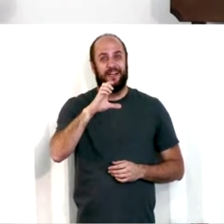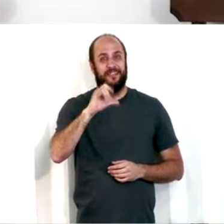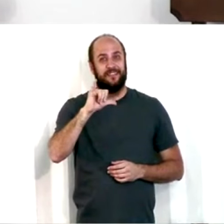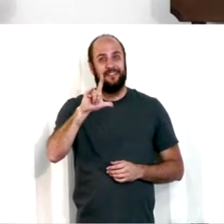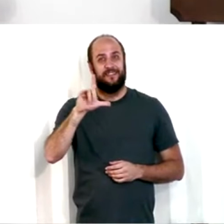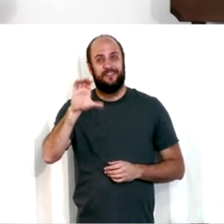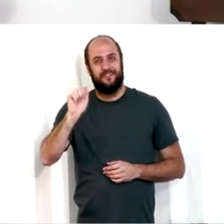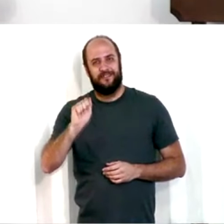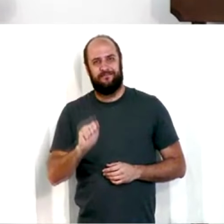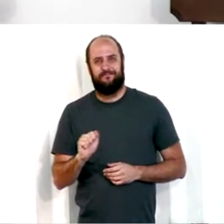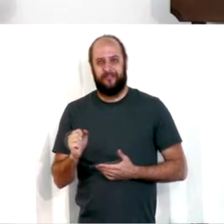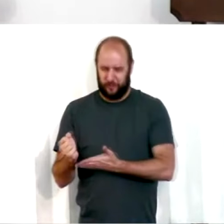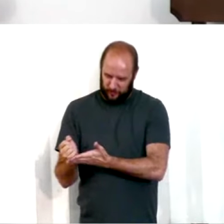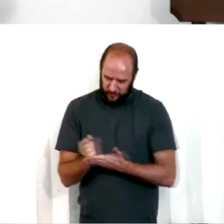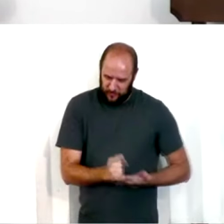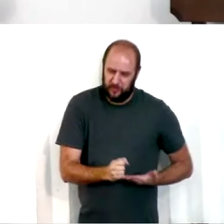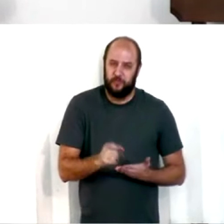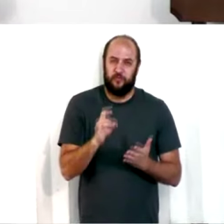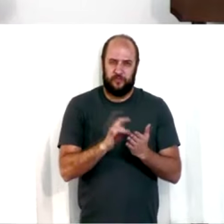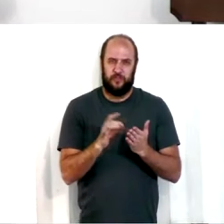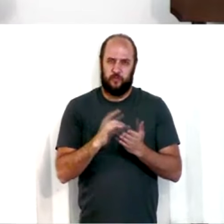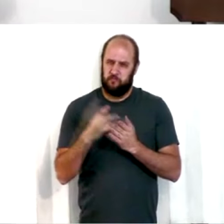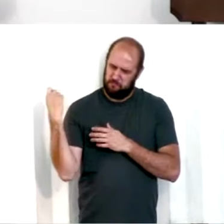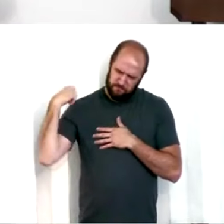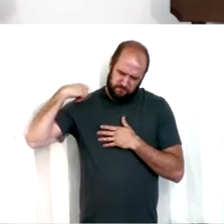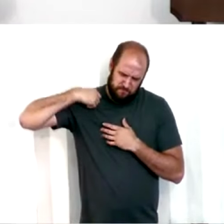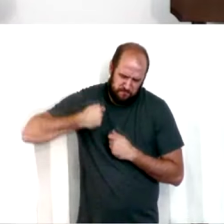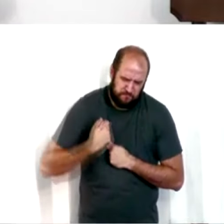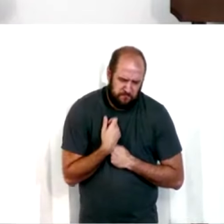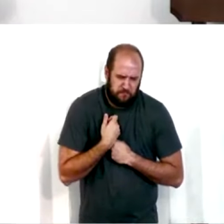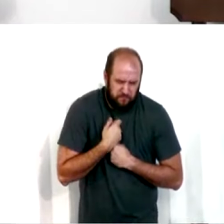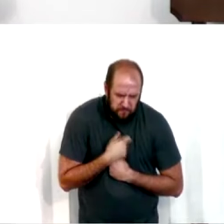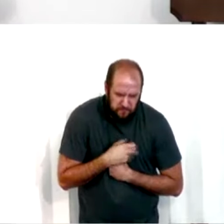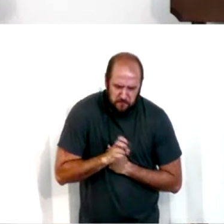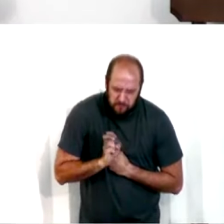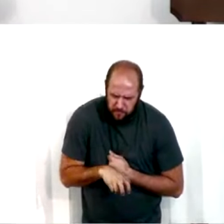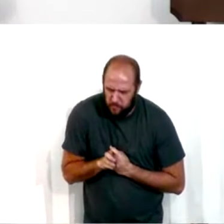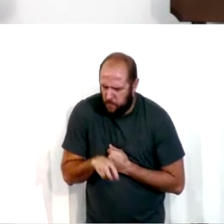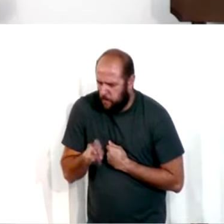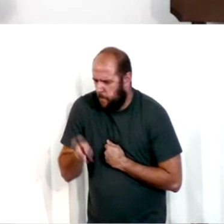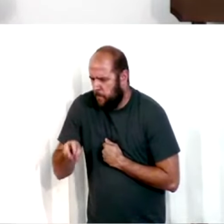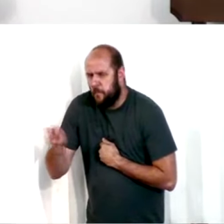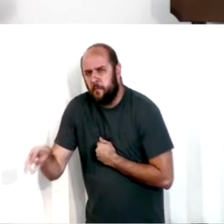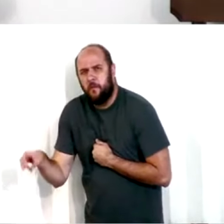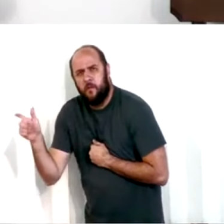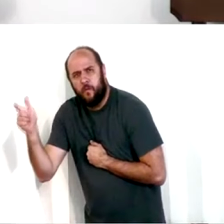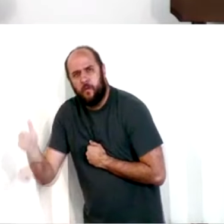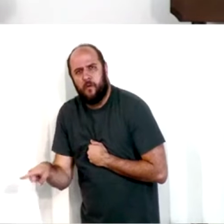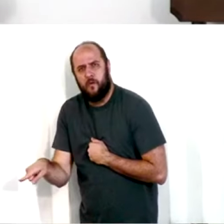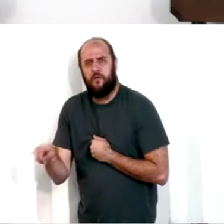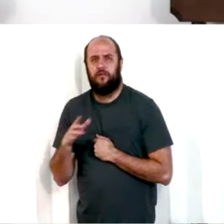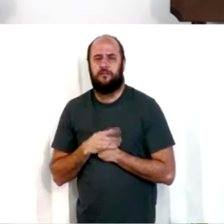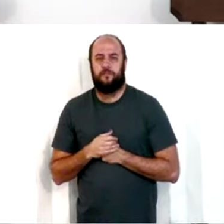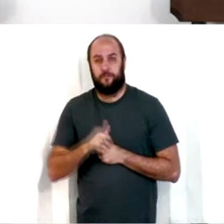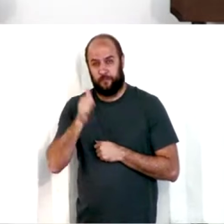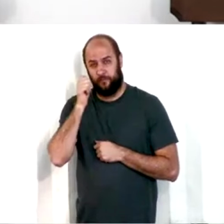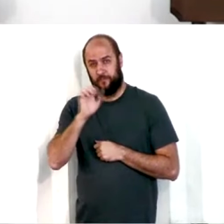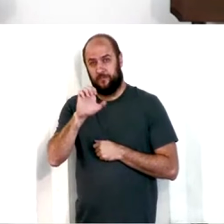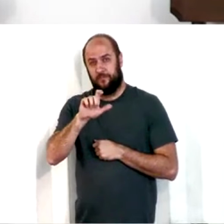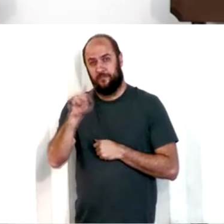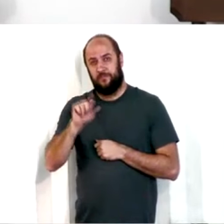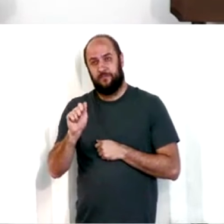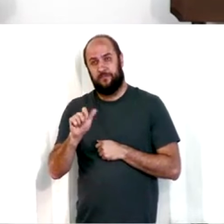Ele trouxe os vidros nas costas, a pé, até Juquiá. E Dona Exaltina, que é a sua filha,